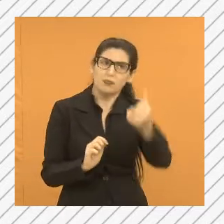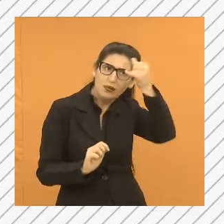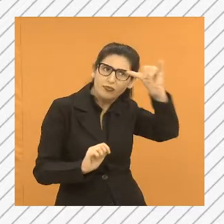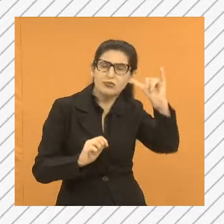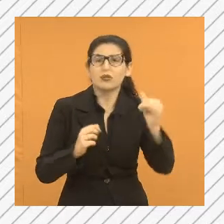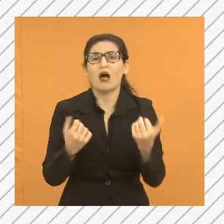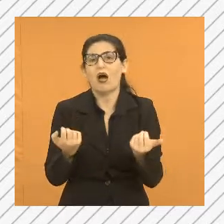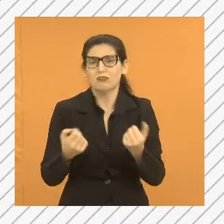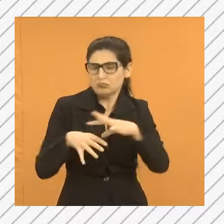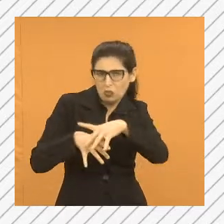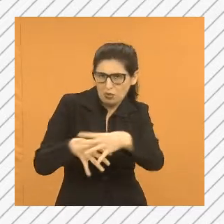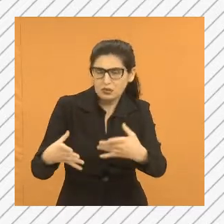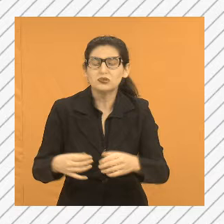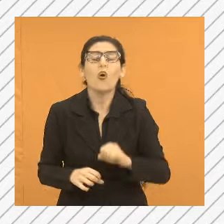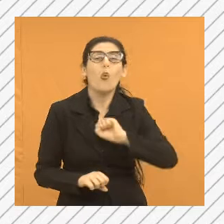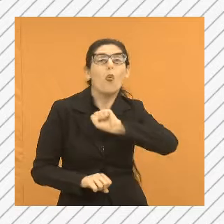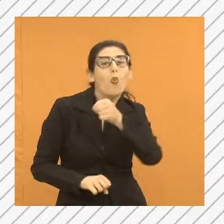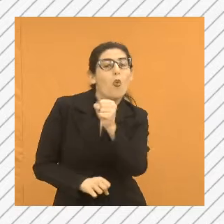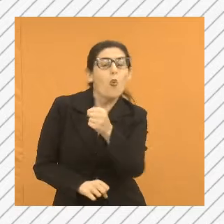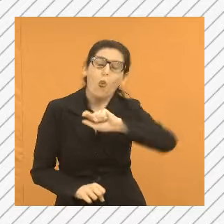e fizemos